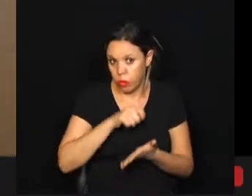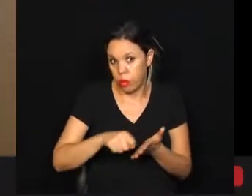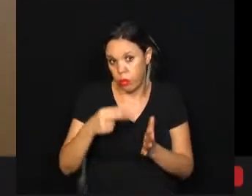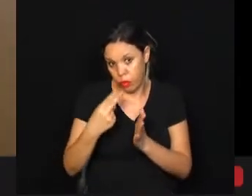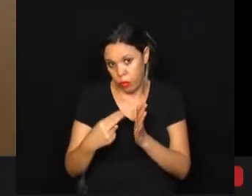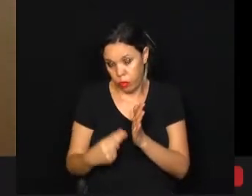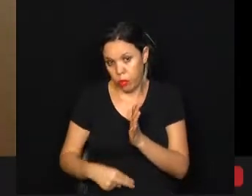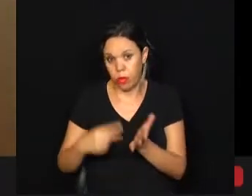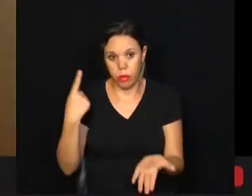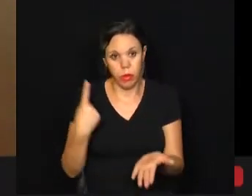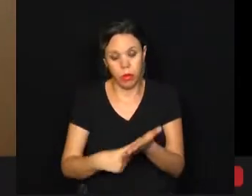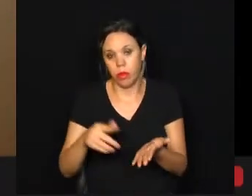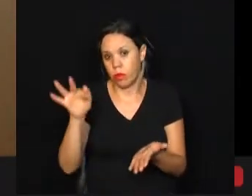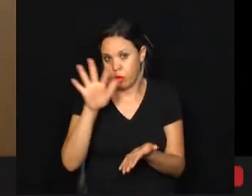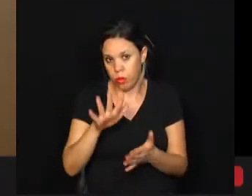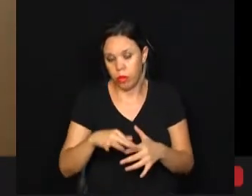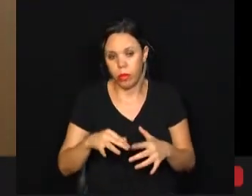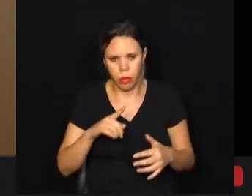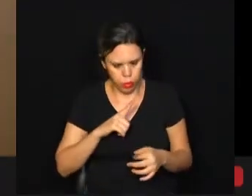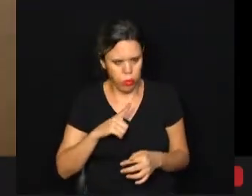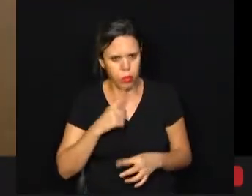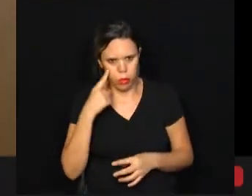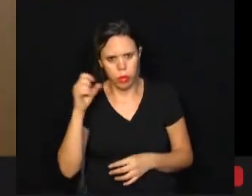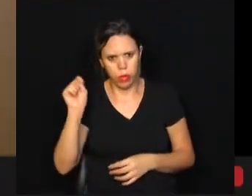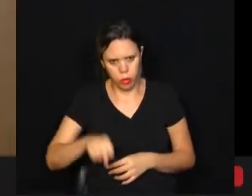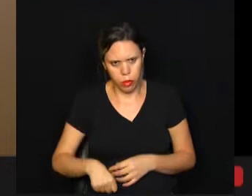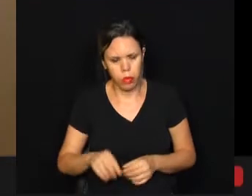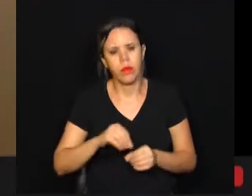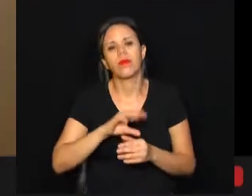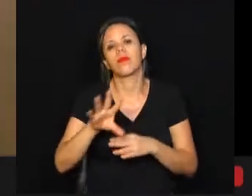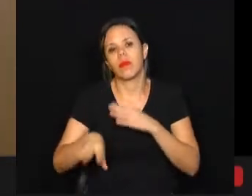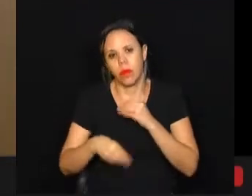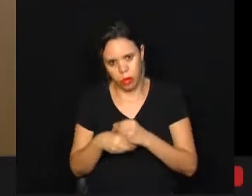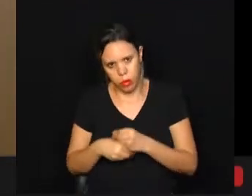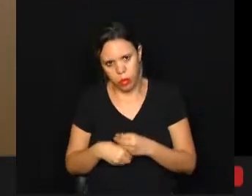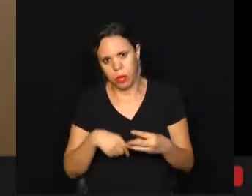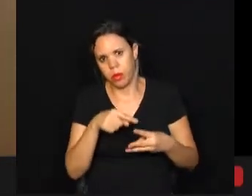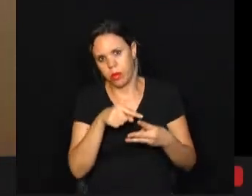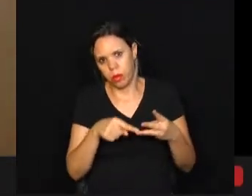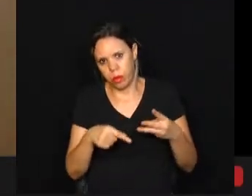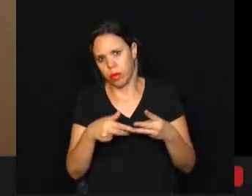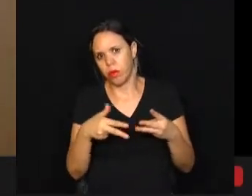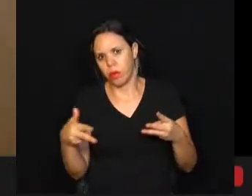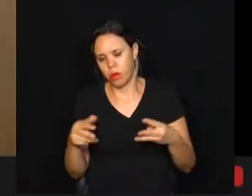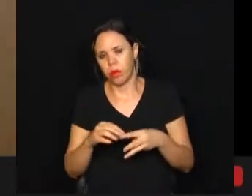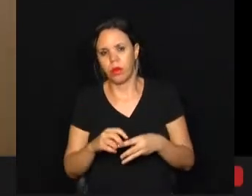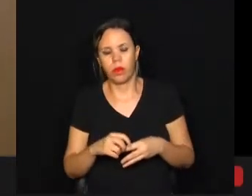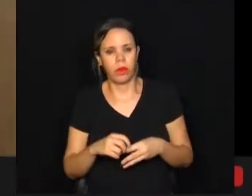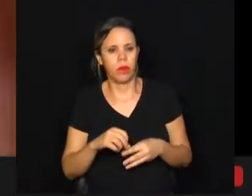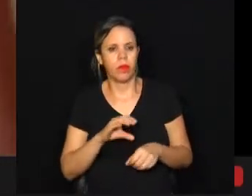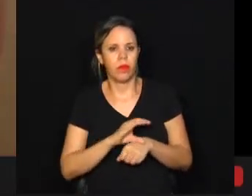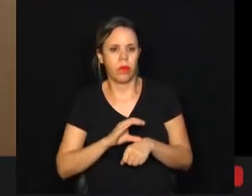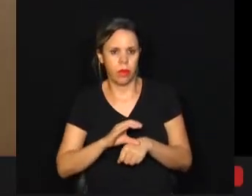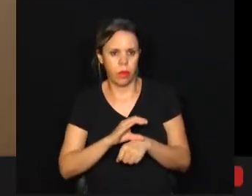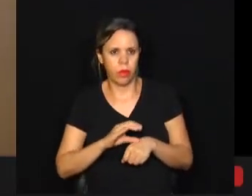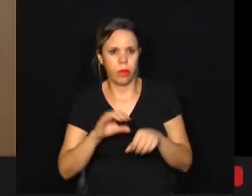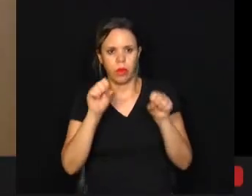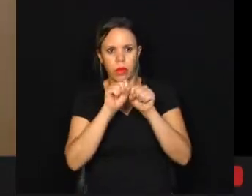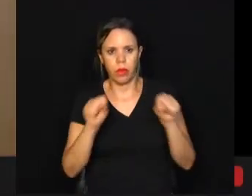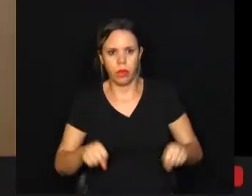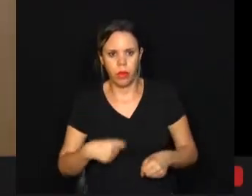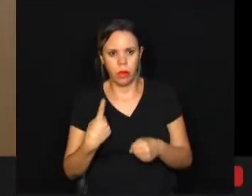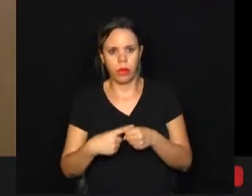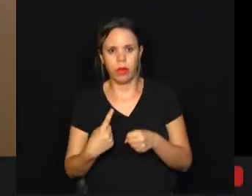pacto federativo dizendo: temos interesse e vamos implantar 3 coisas que iriam constituir o Sistema